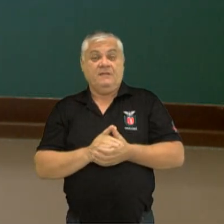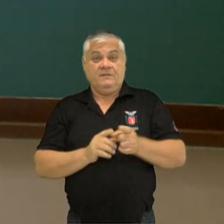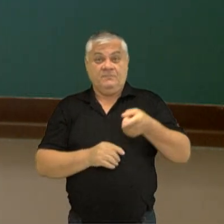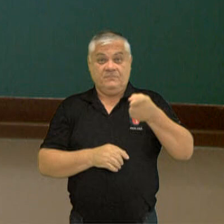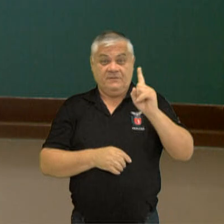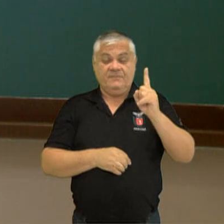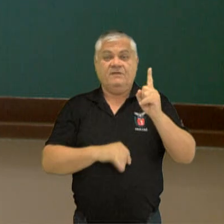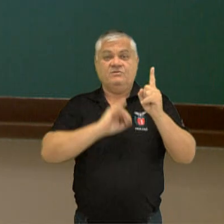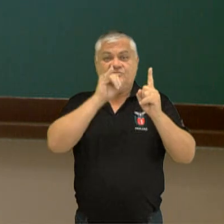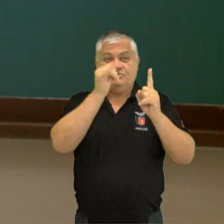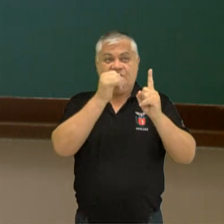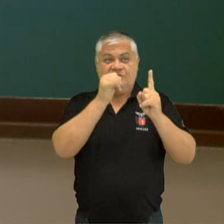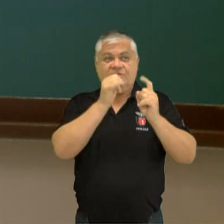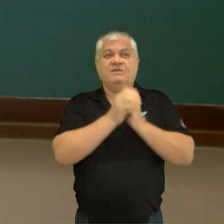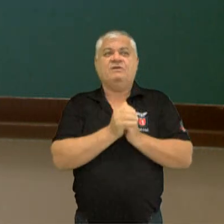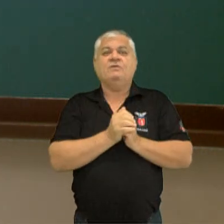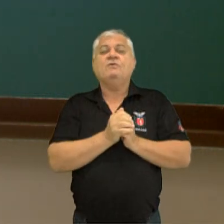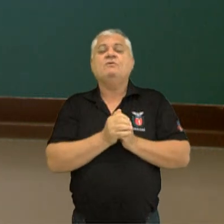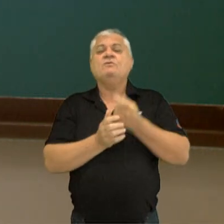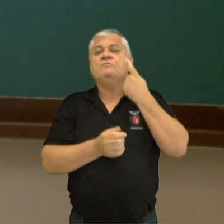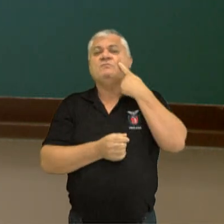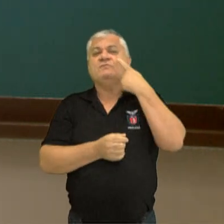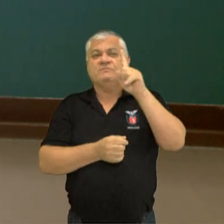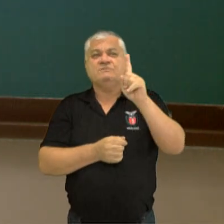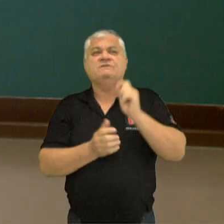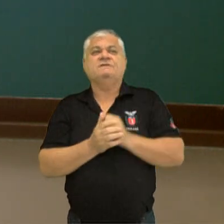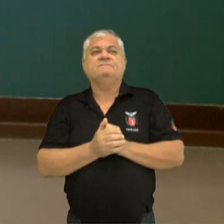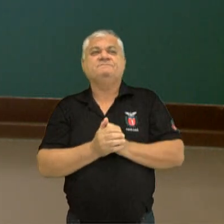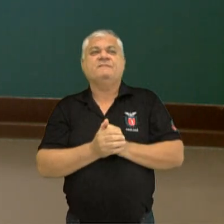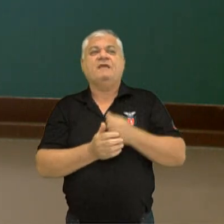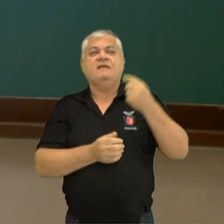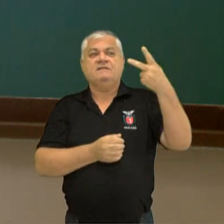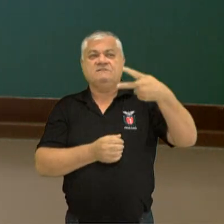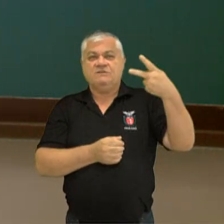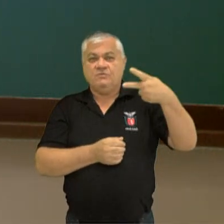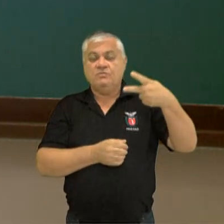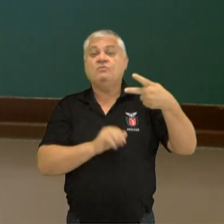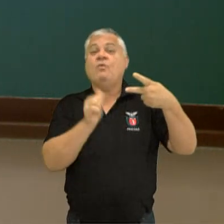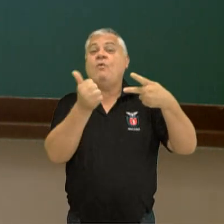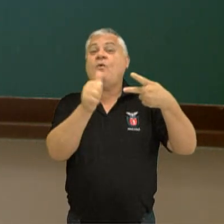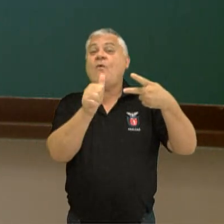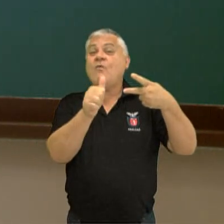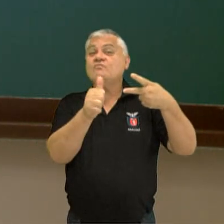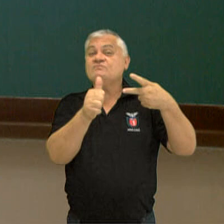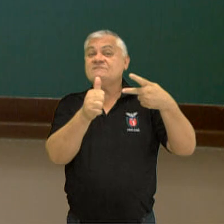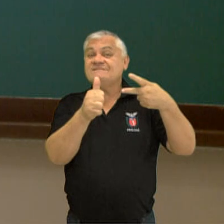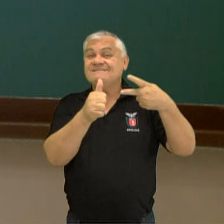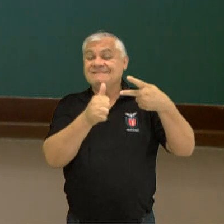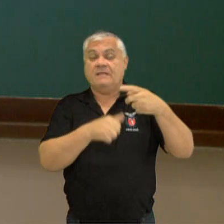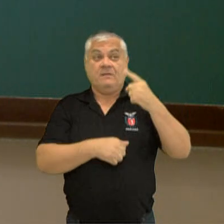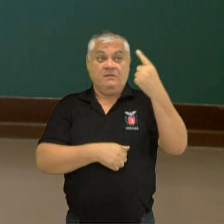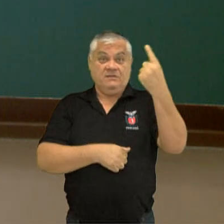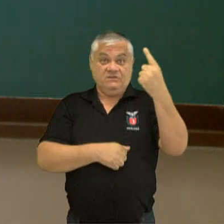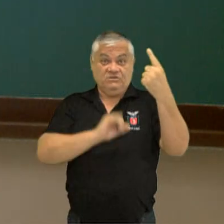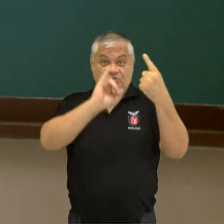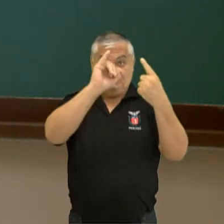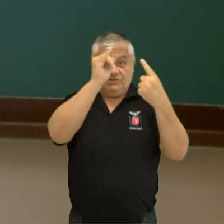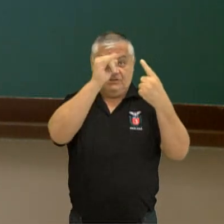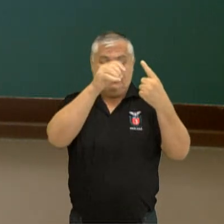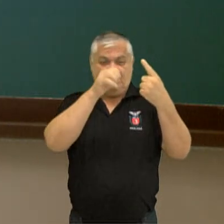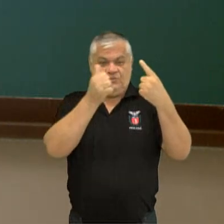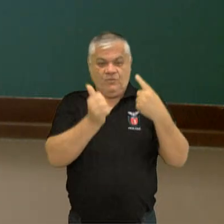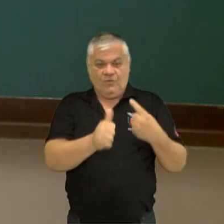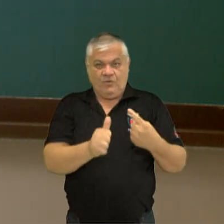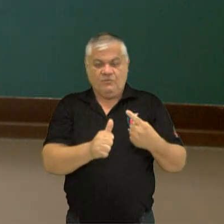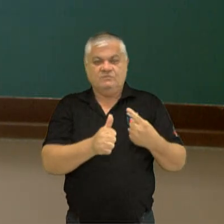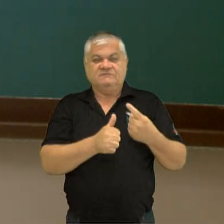primeira medição, ou seja, o primeiro dia. A segunda medição é no 11º, porque, como eu disse, é uma variação de 10